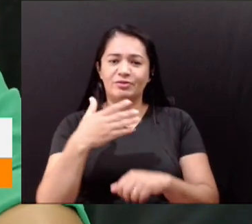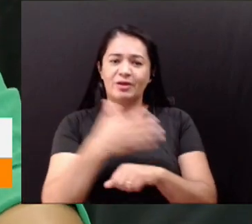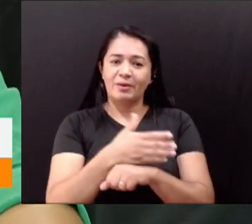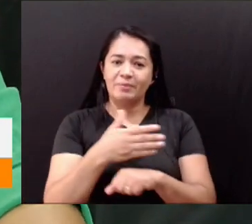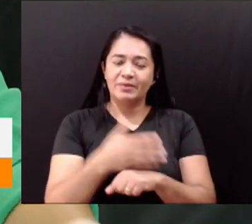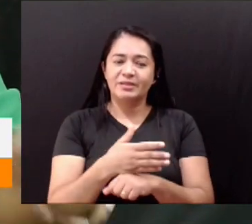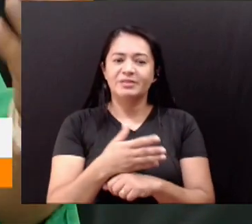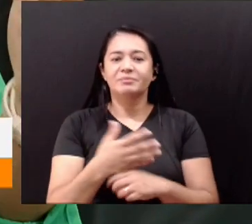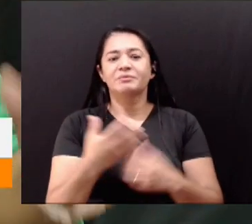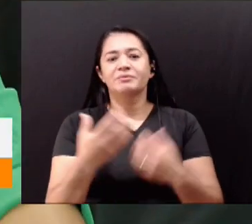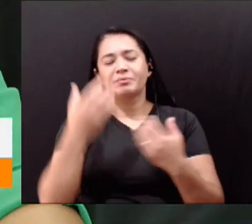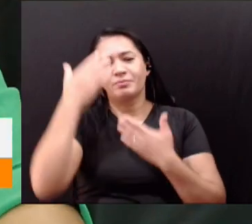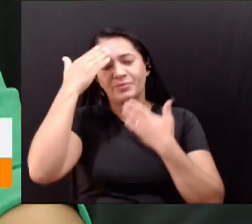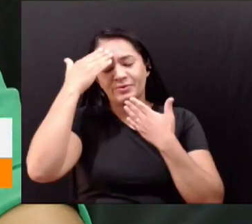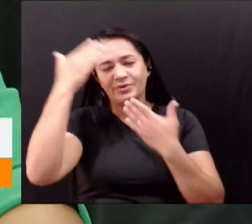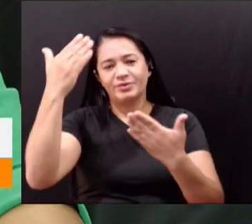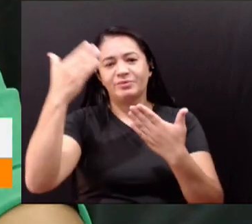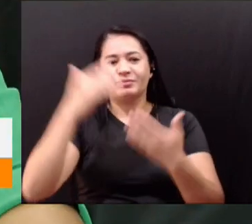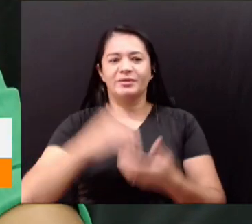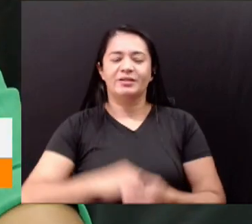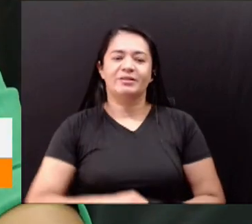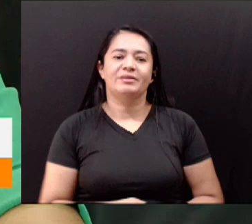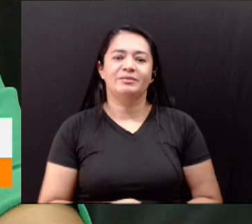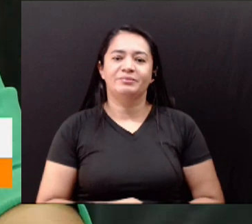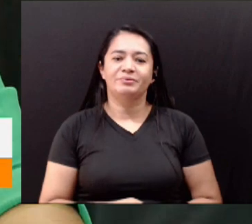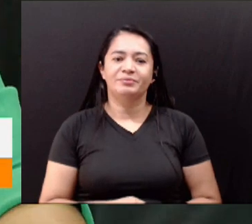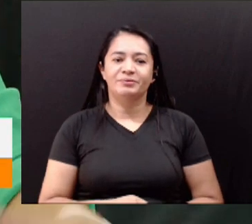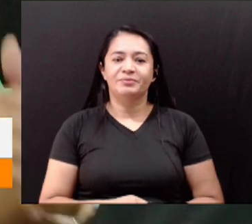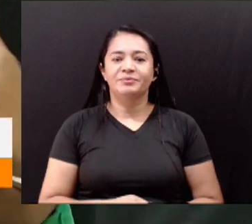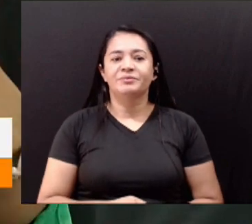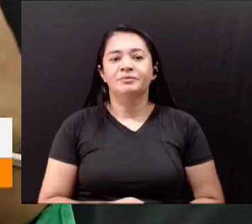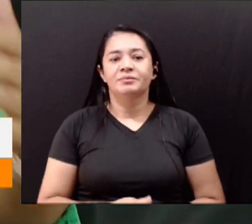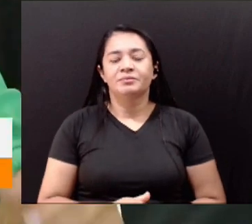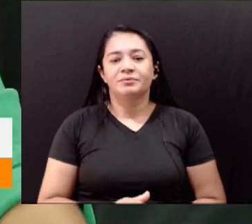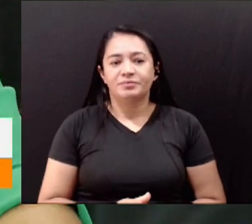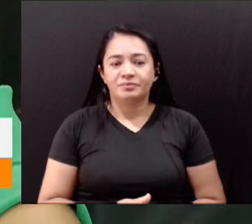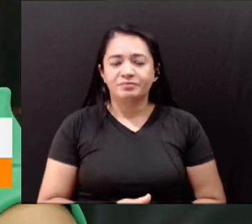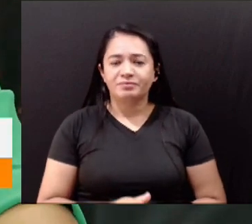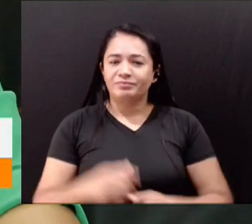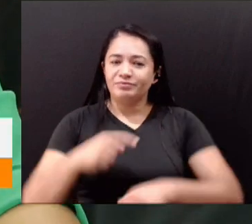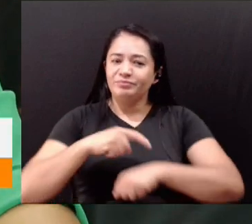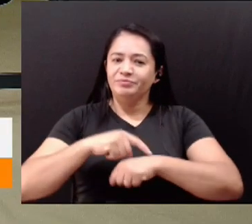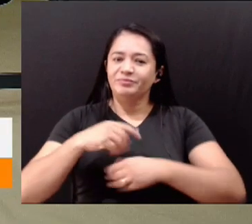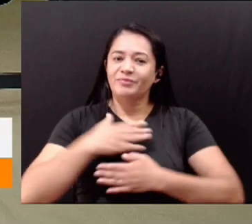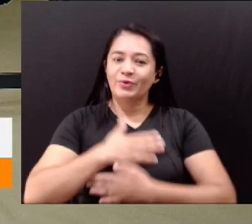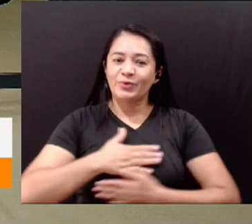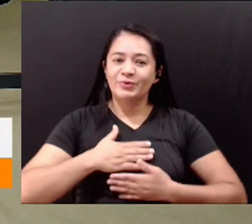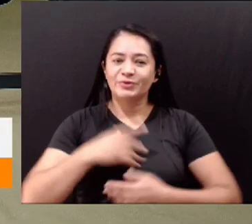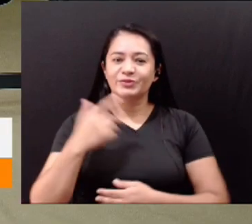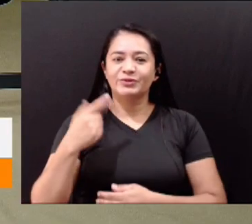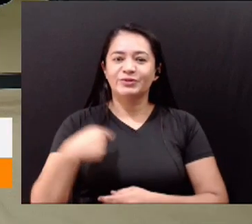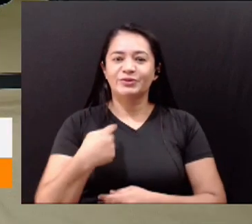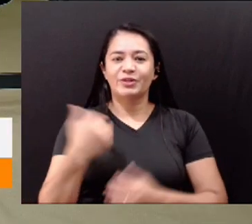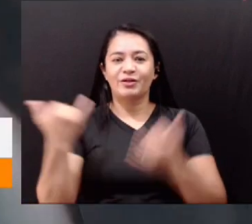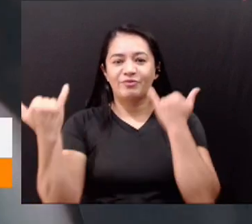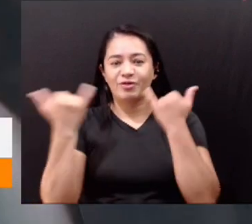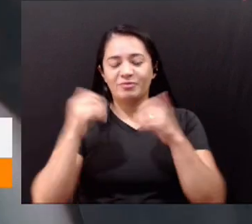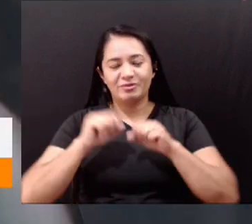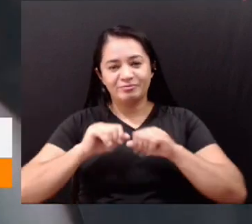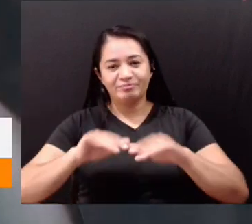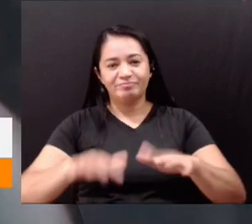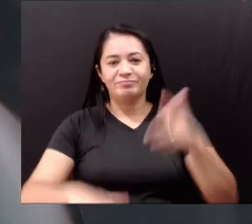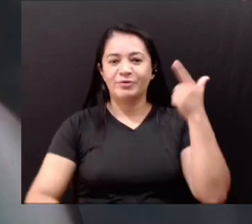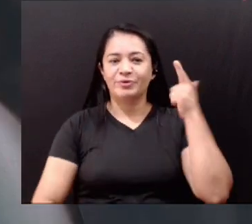Muito obrigada. Eu que agradeço. Acredito que foi aí um momento bem gostoso, que a gente conseguiu levar alguma informação para as pessoas que estão em casa. Obrigada. Eu que